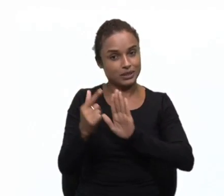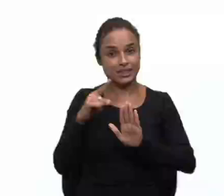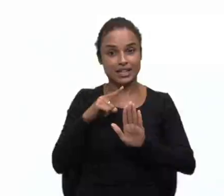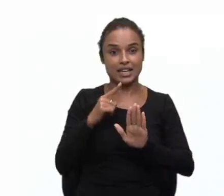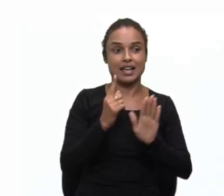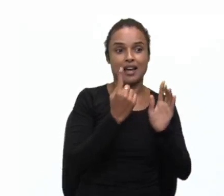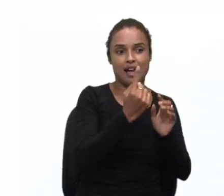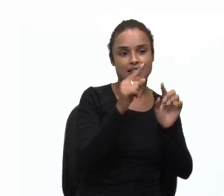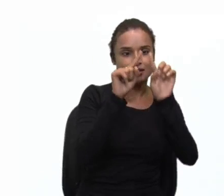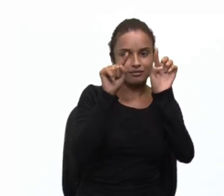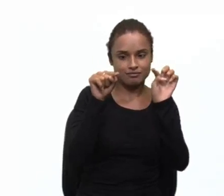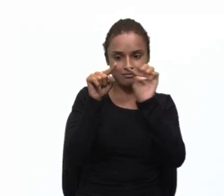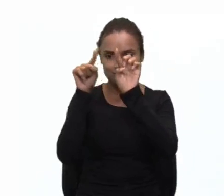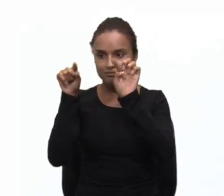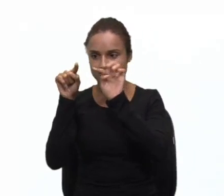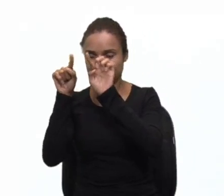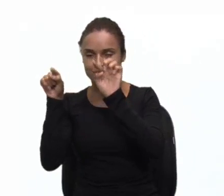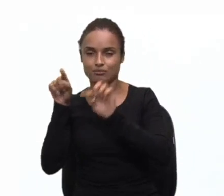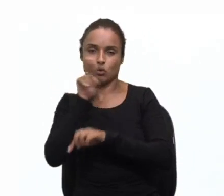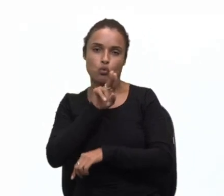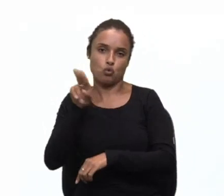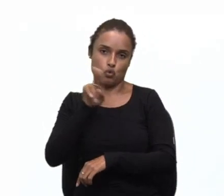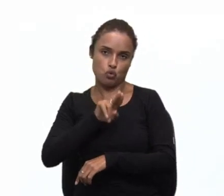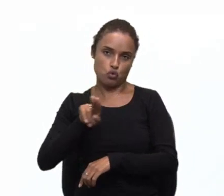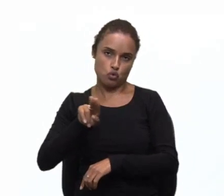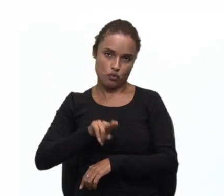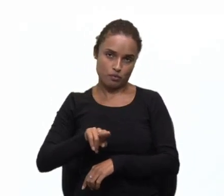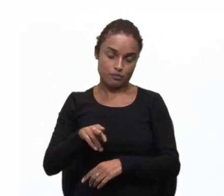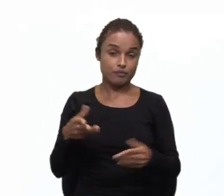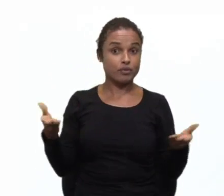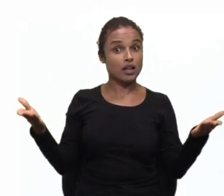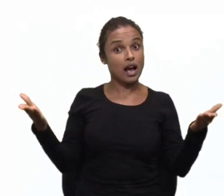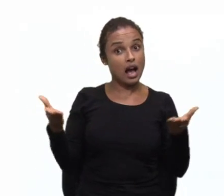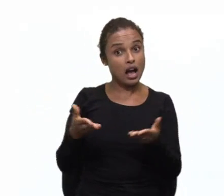Articulações do punho e da mão, tá? São articulações